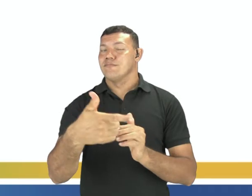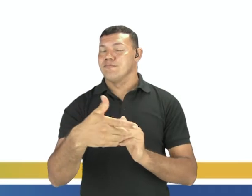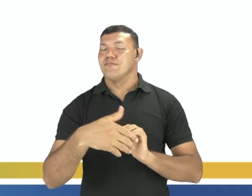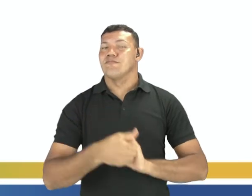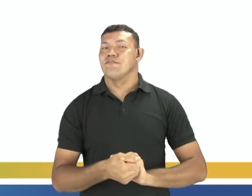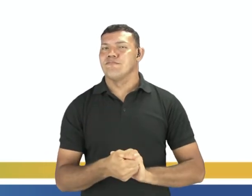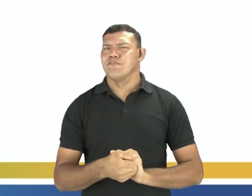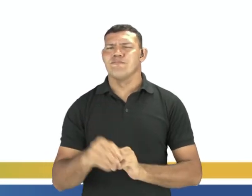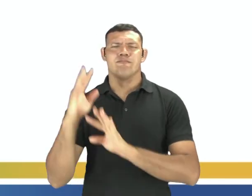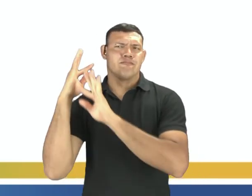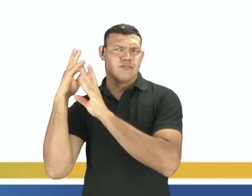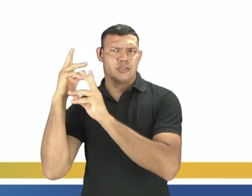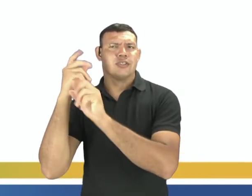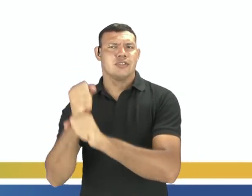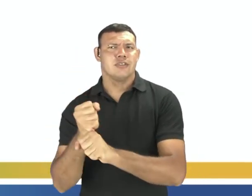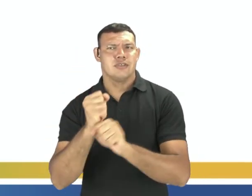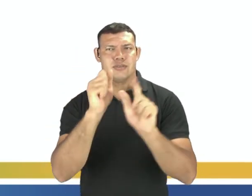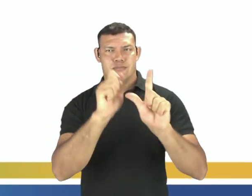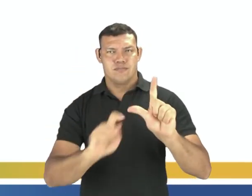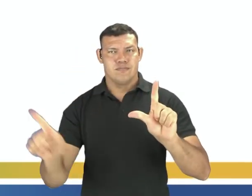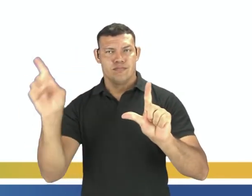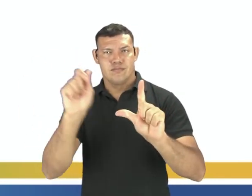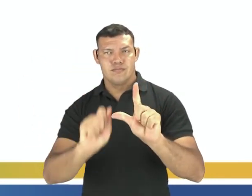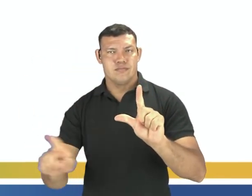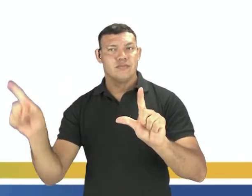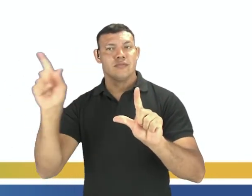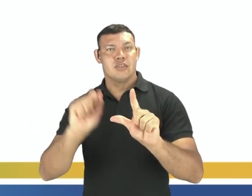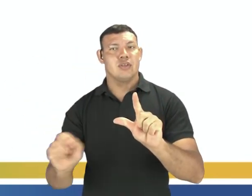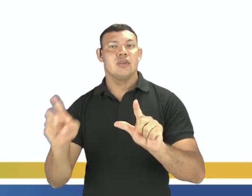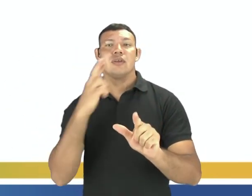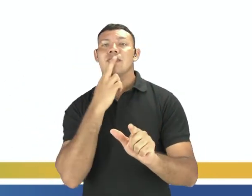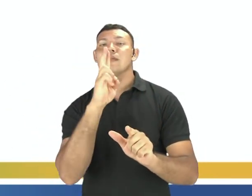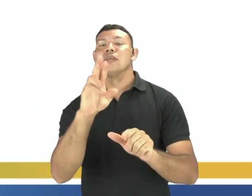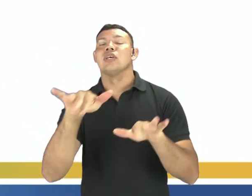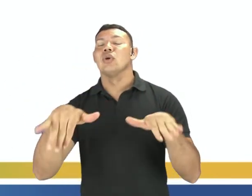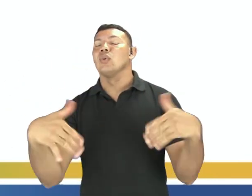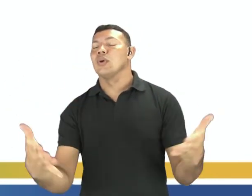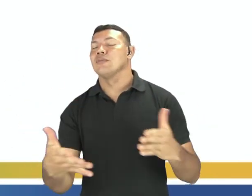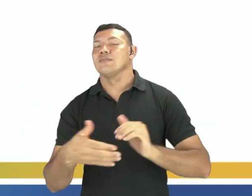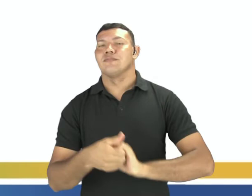nos slides anteriormente, qual você acredita que seja a correta?